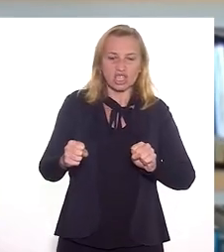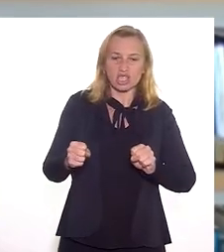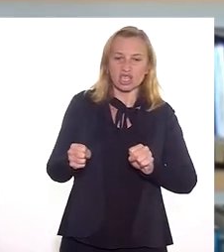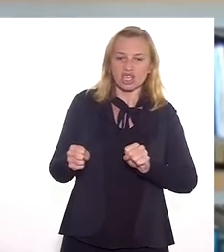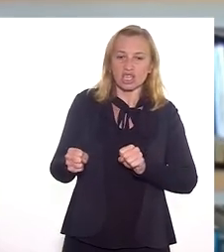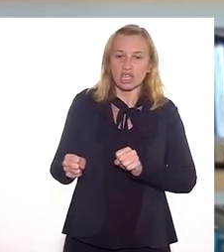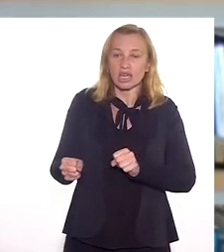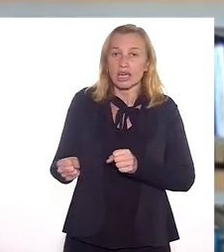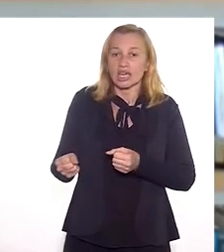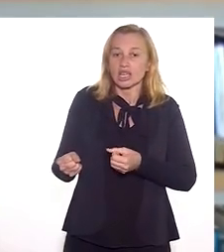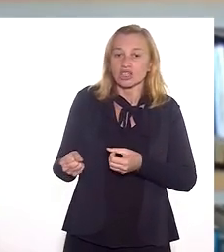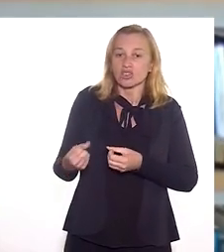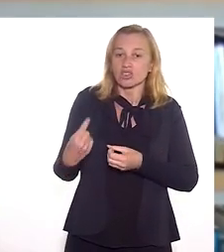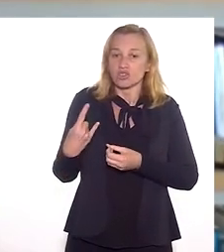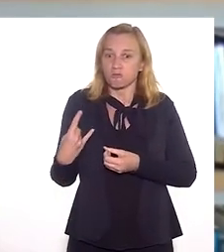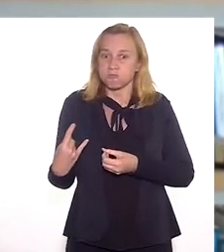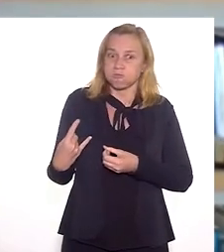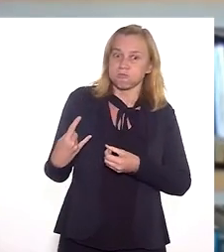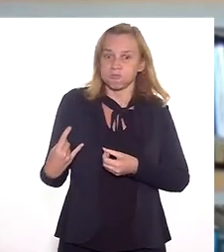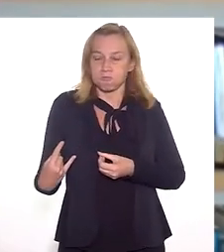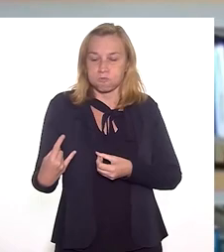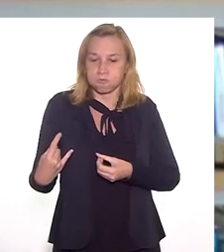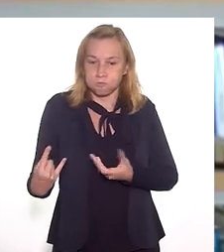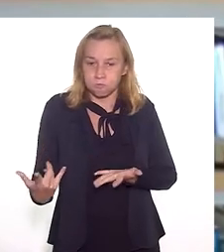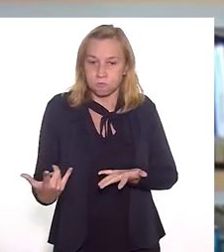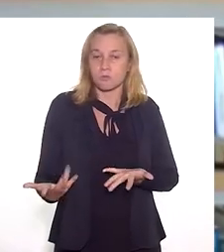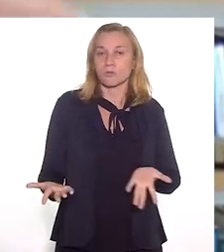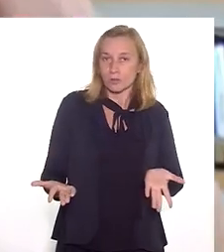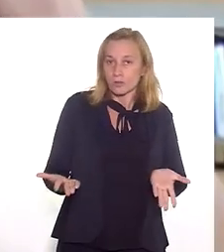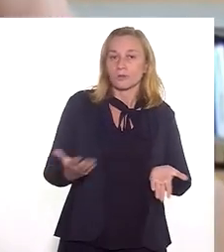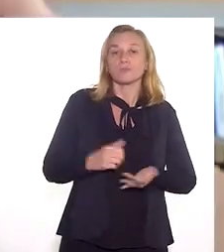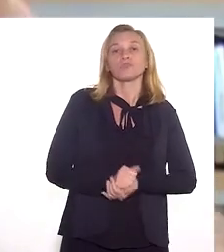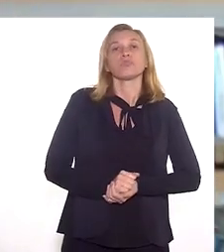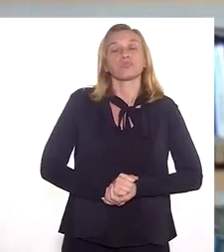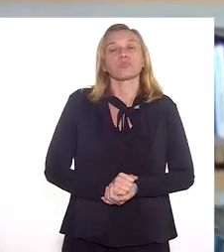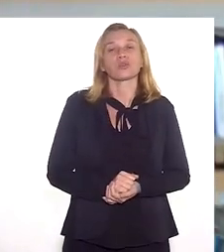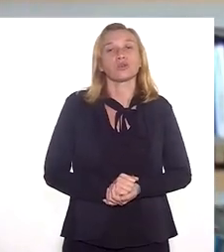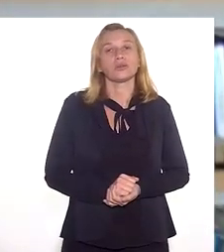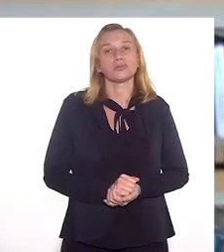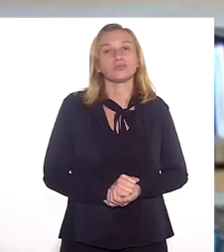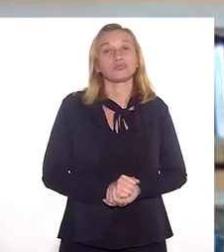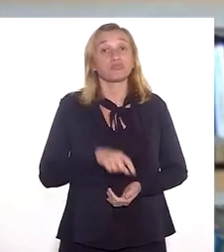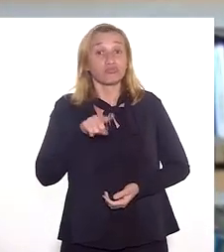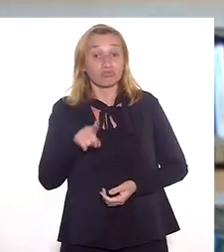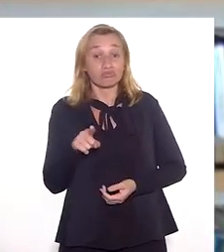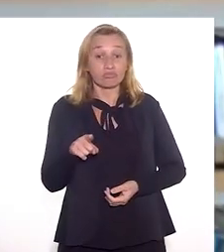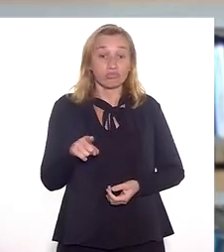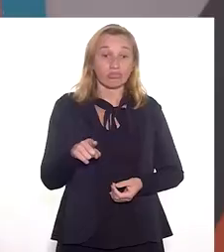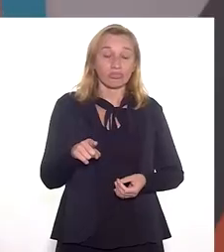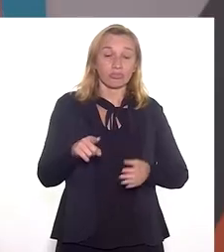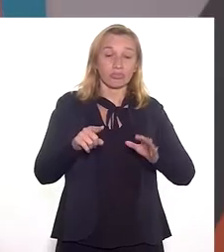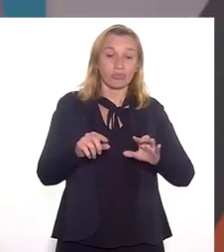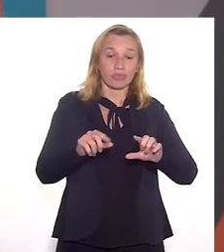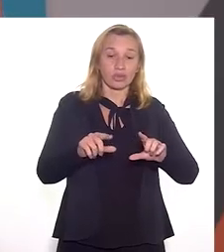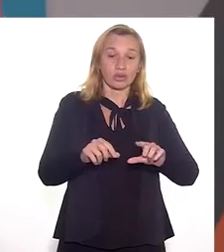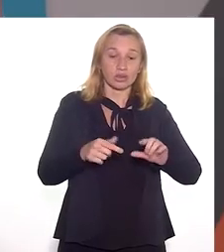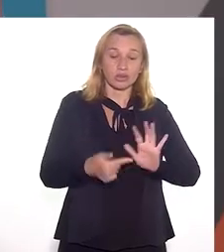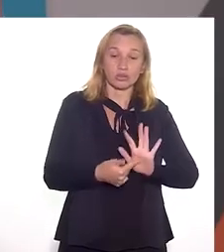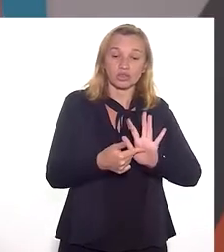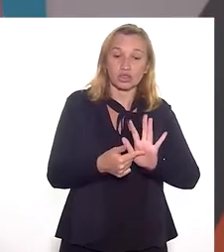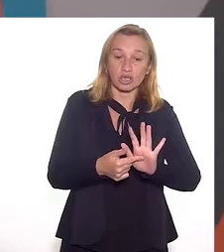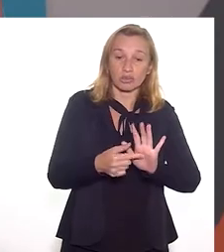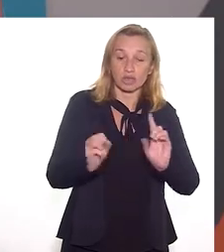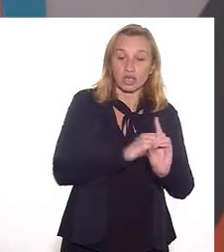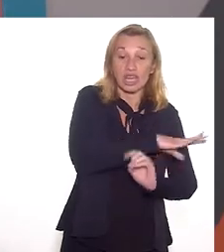que se retroalimenta de alguma forma de você, você acaba ficando à margem da sociedade. Então,